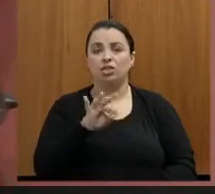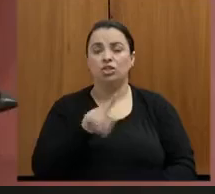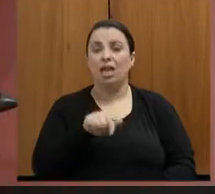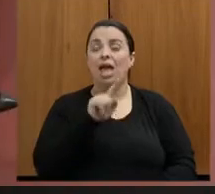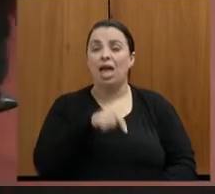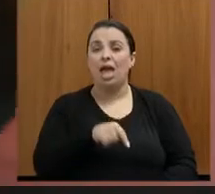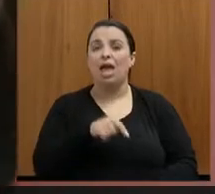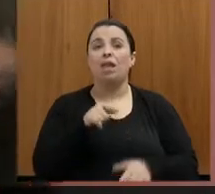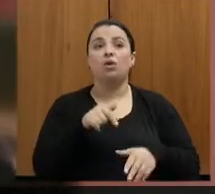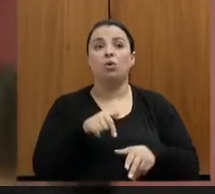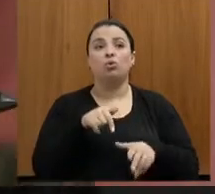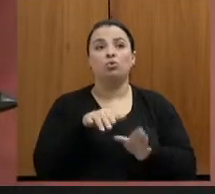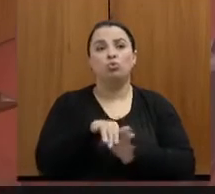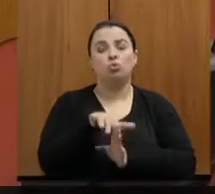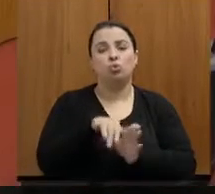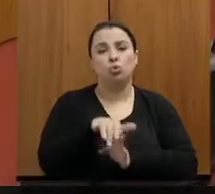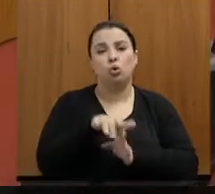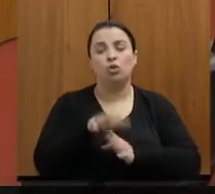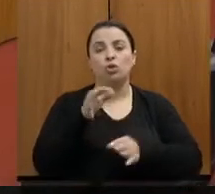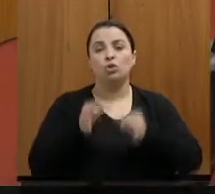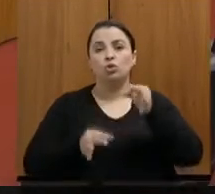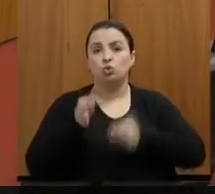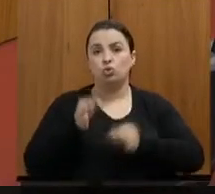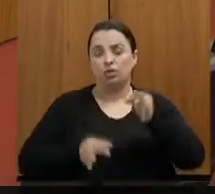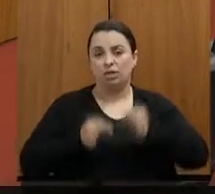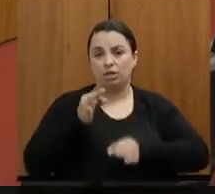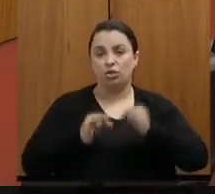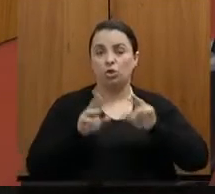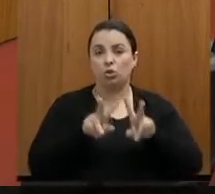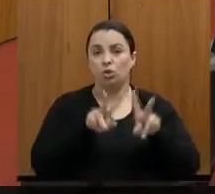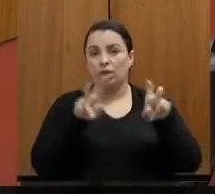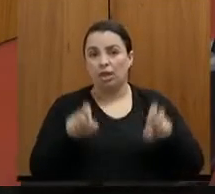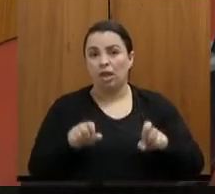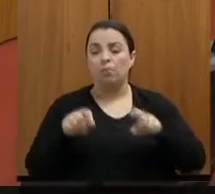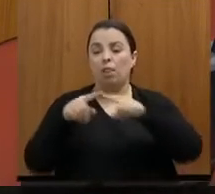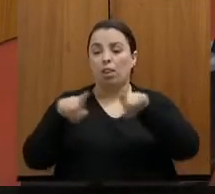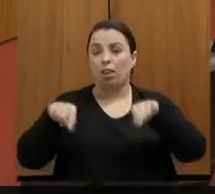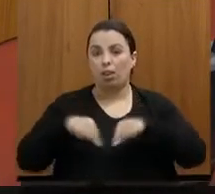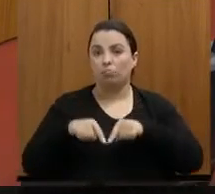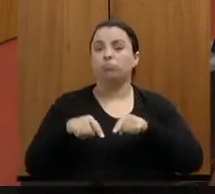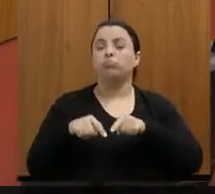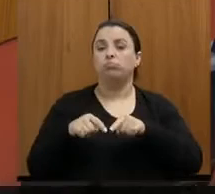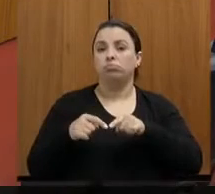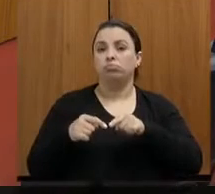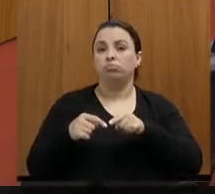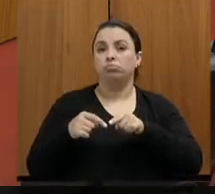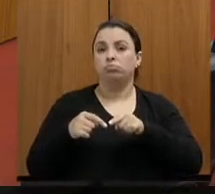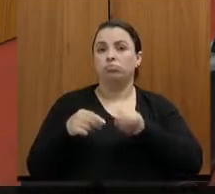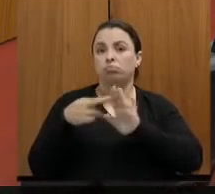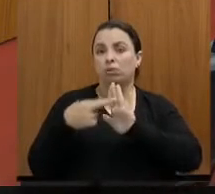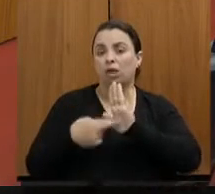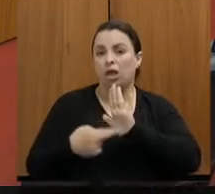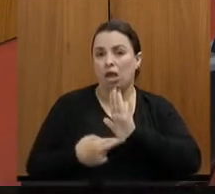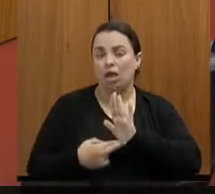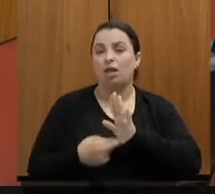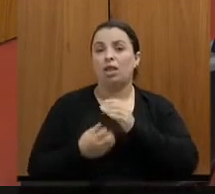jurídica da temática da regularização fundiária da Fundação Israel Pinheiro.